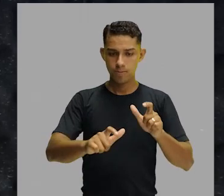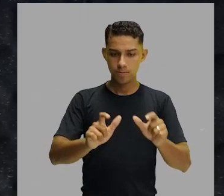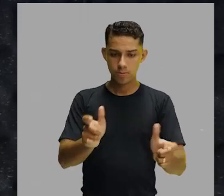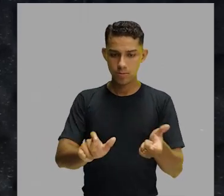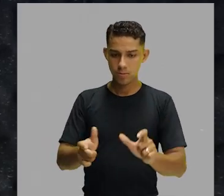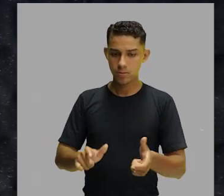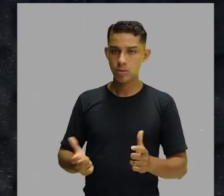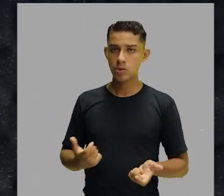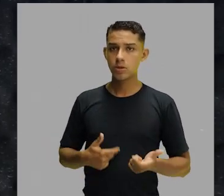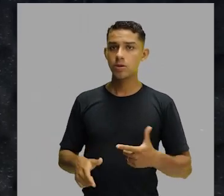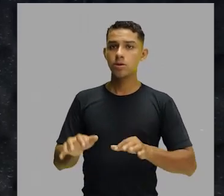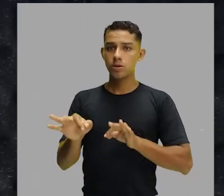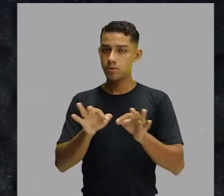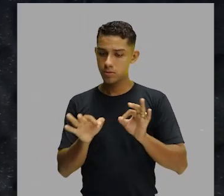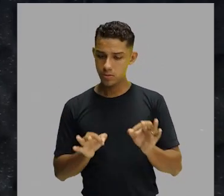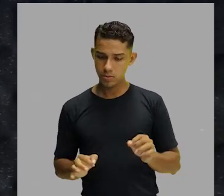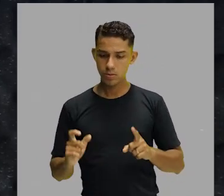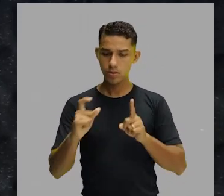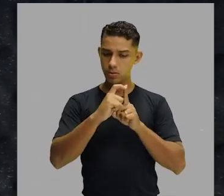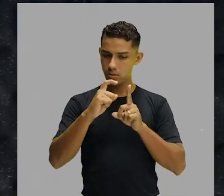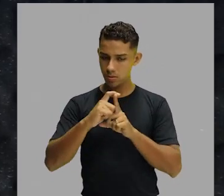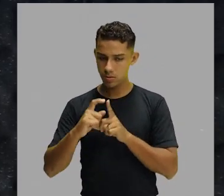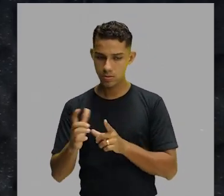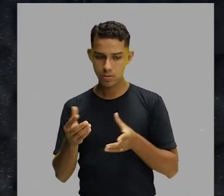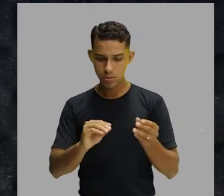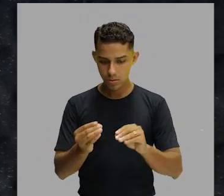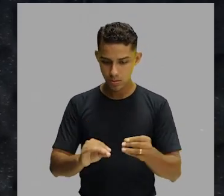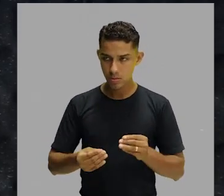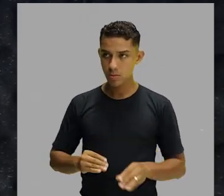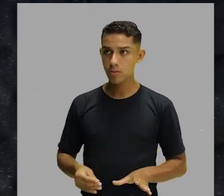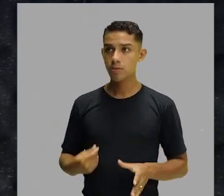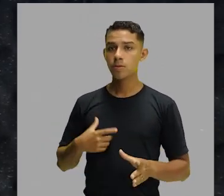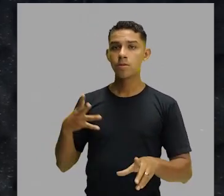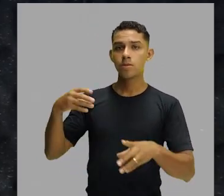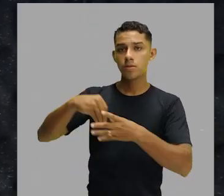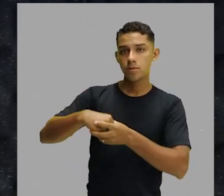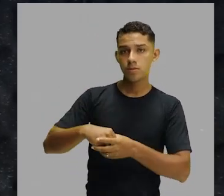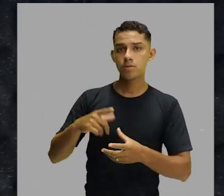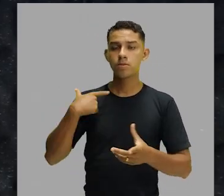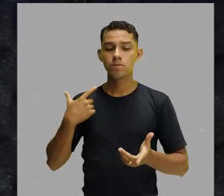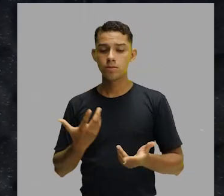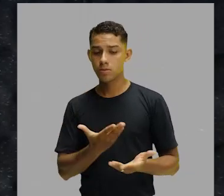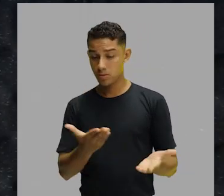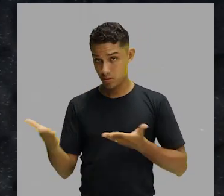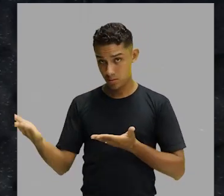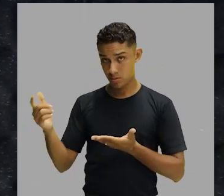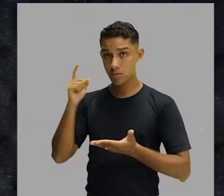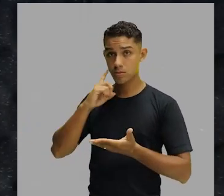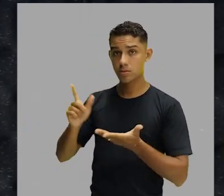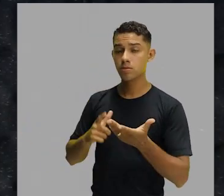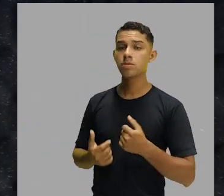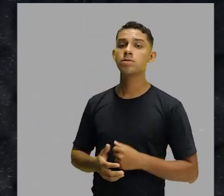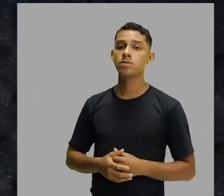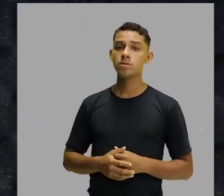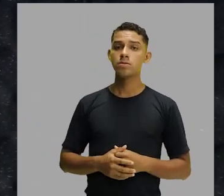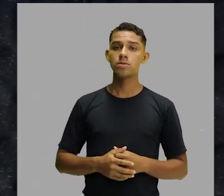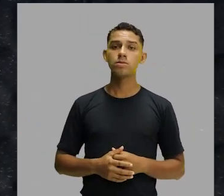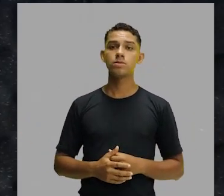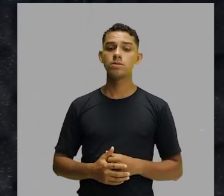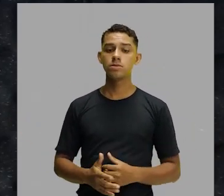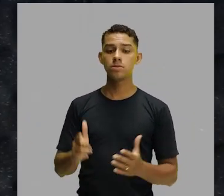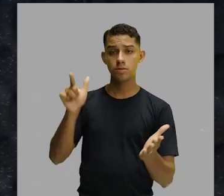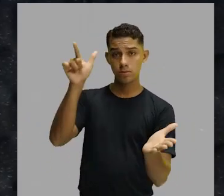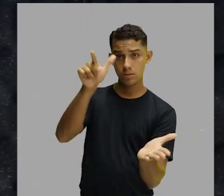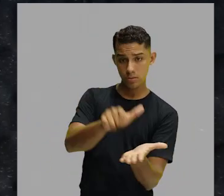eles formavam as palavras, colocavam nesse objeto, e aí colocava-se uma